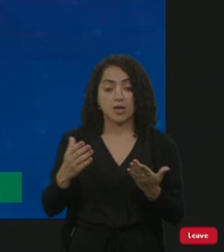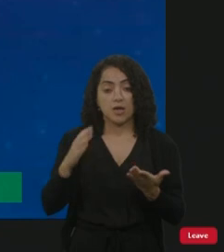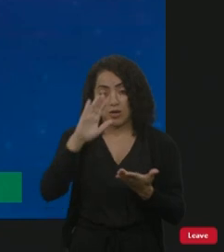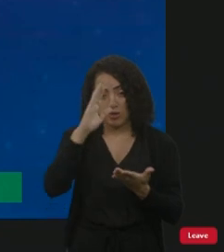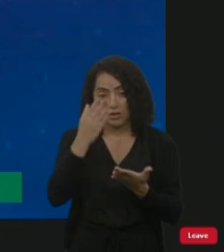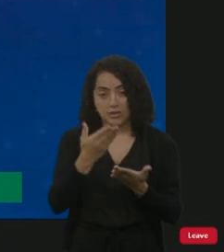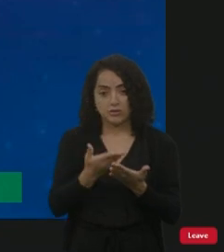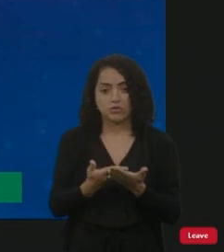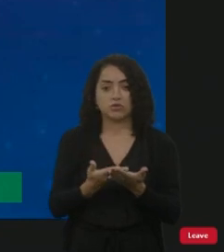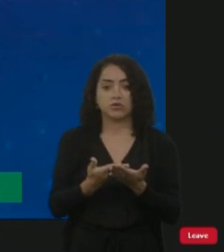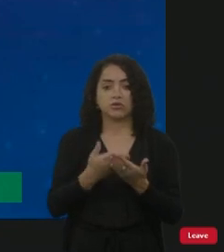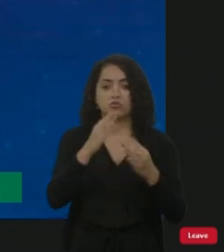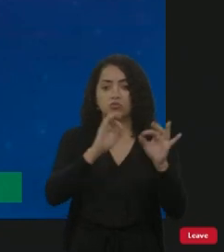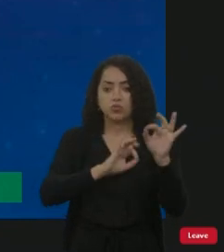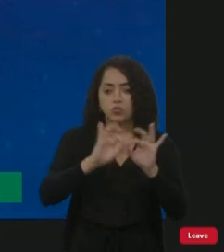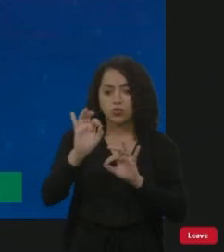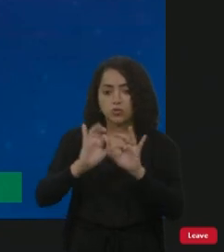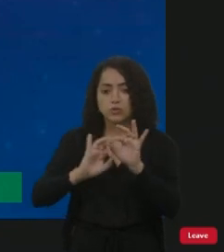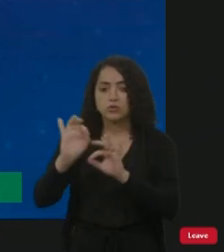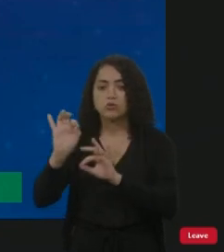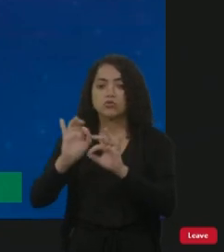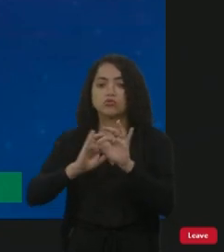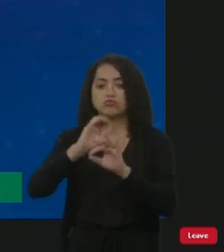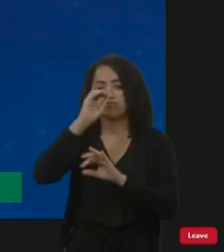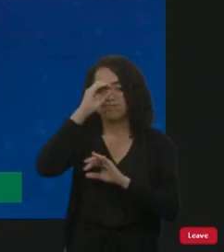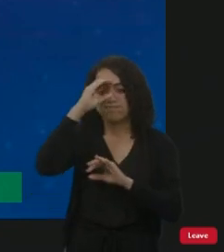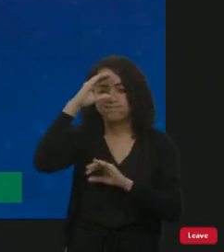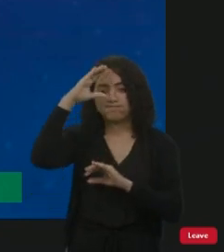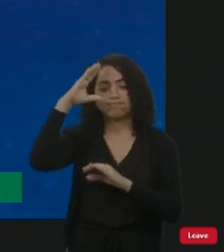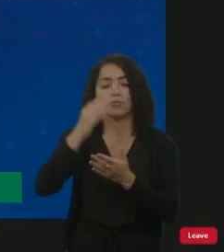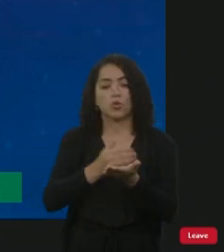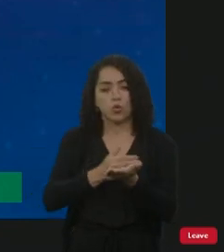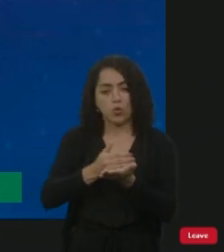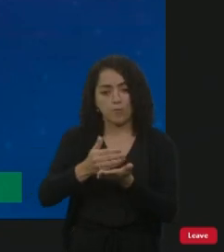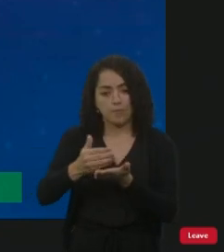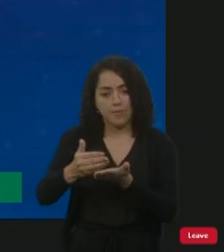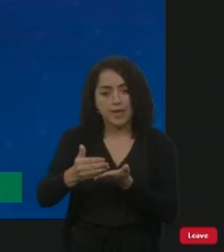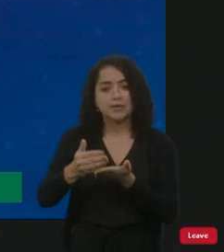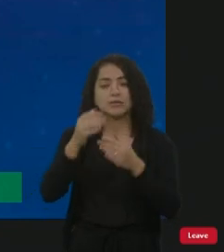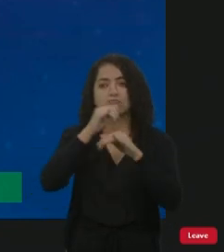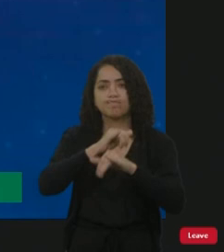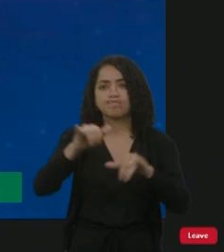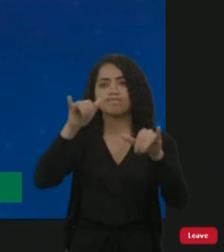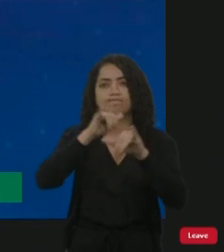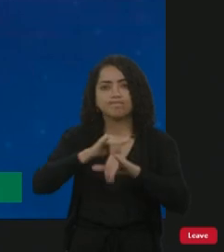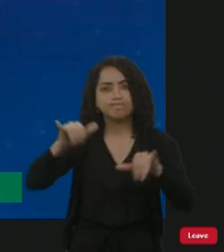a estruturação do conhecimento começa assim, né, nessa divulgação,